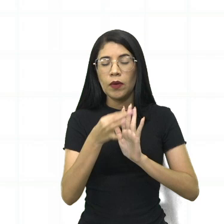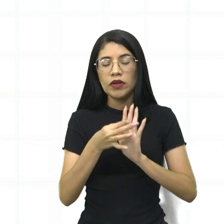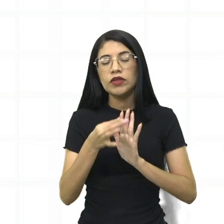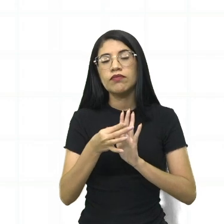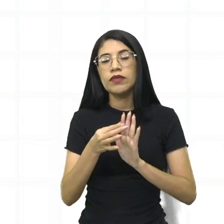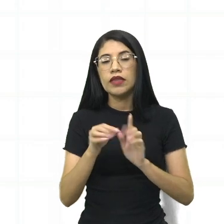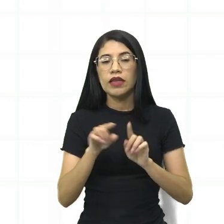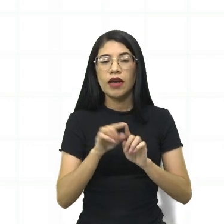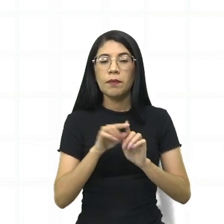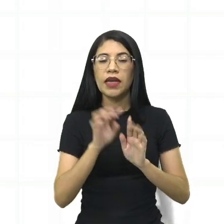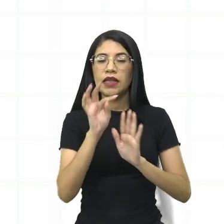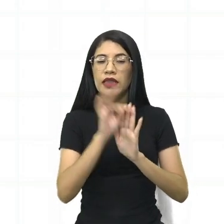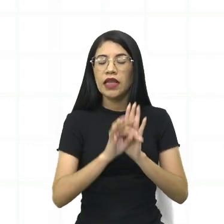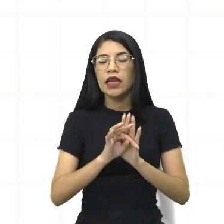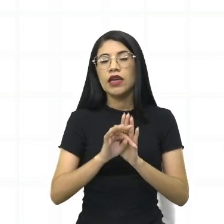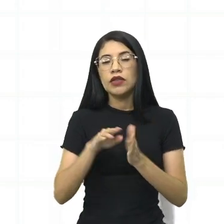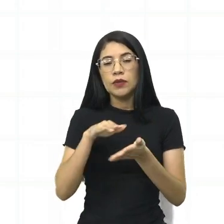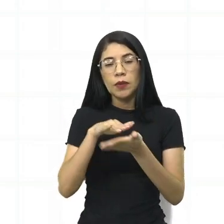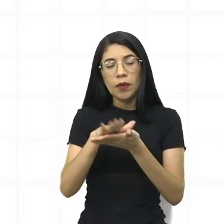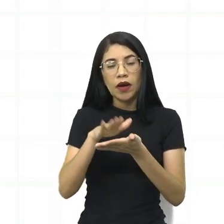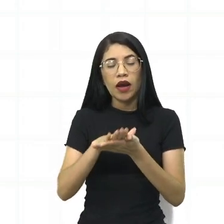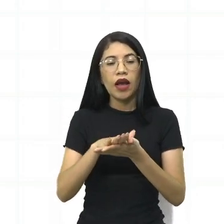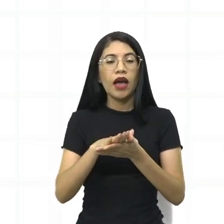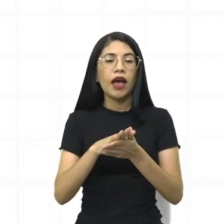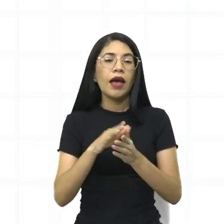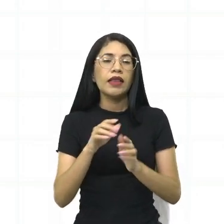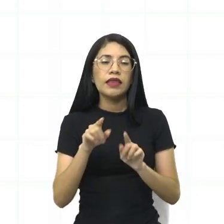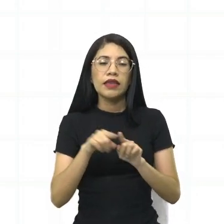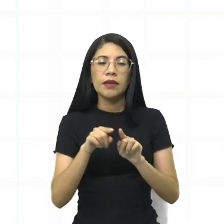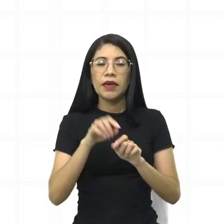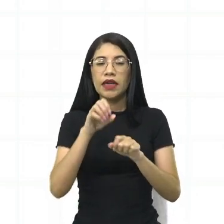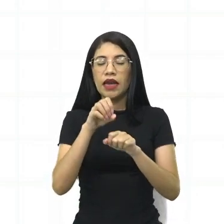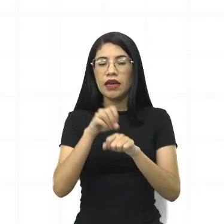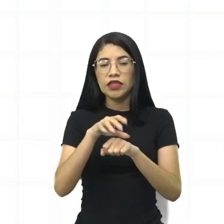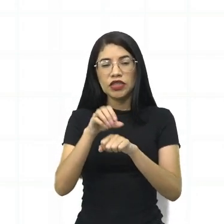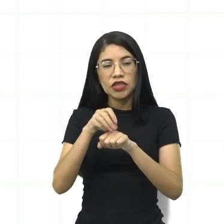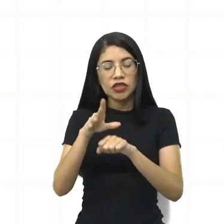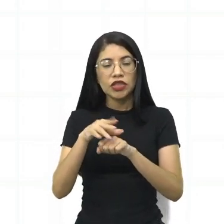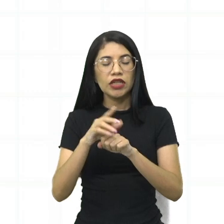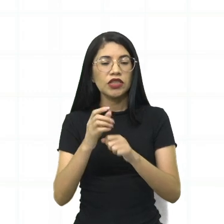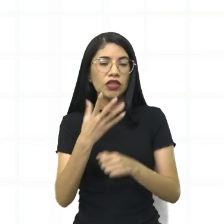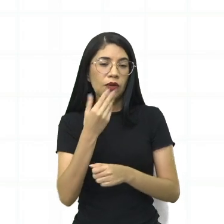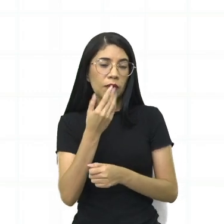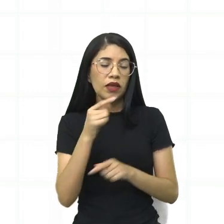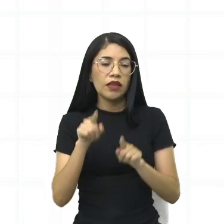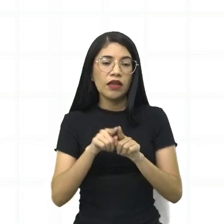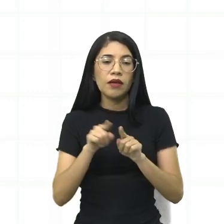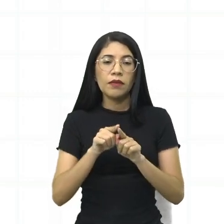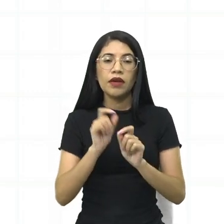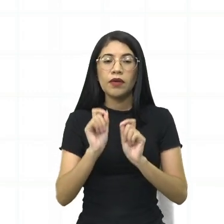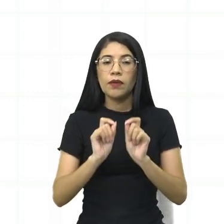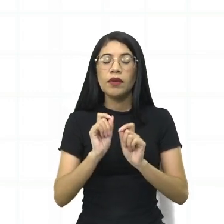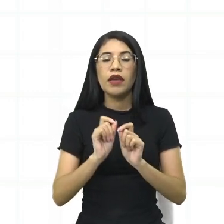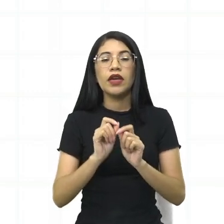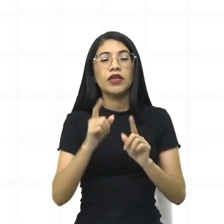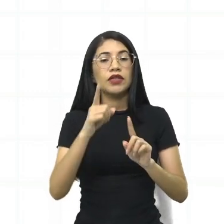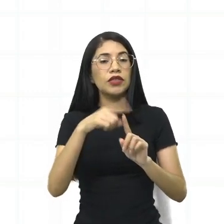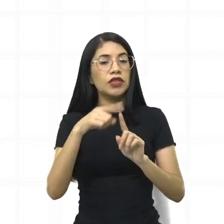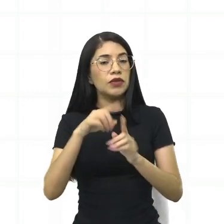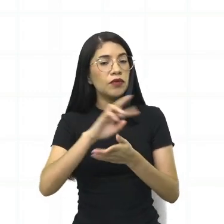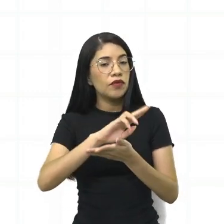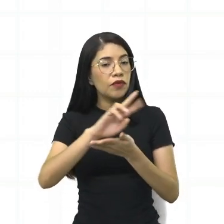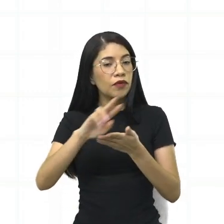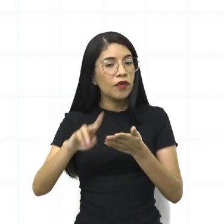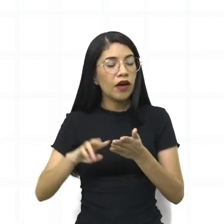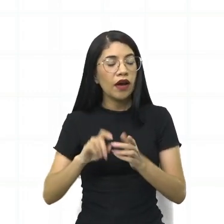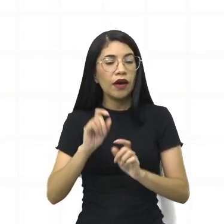publicitário, recomendações gastronômicas e nosso discurso político são formas de